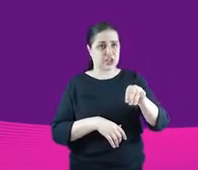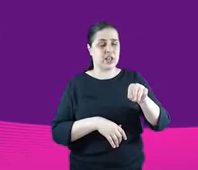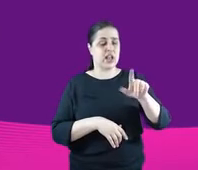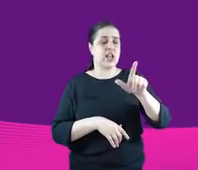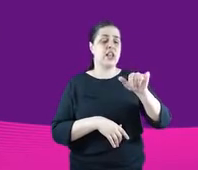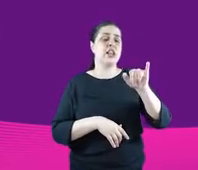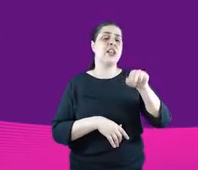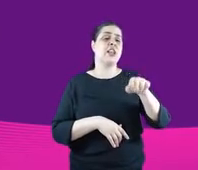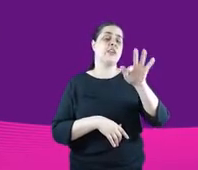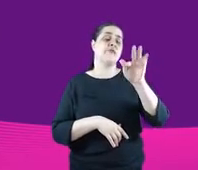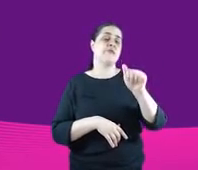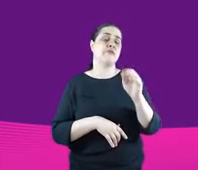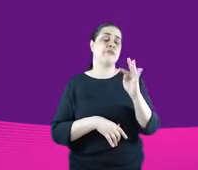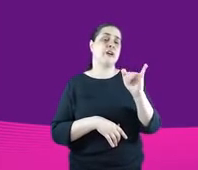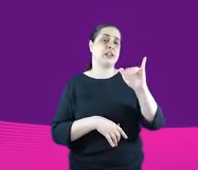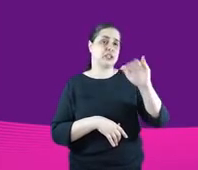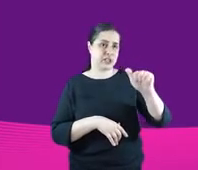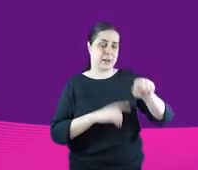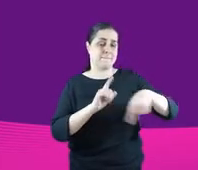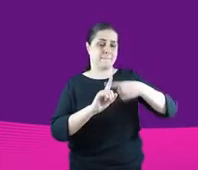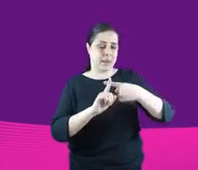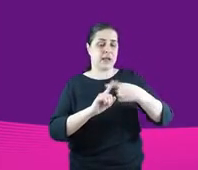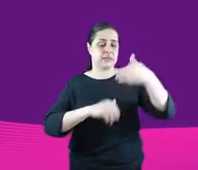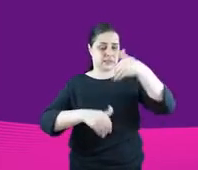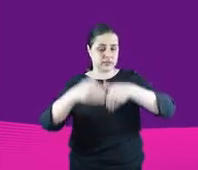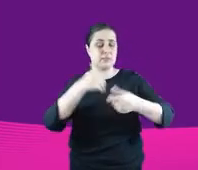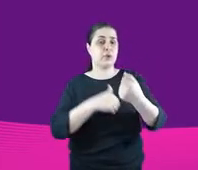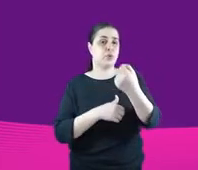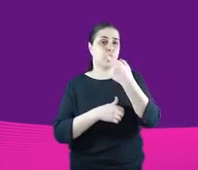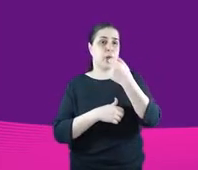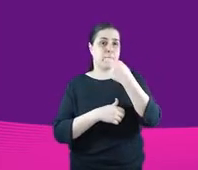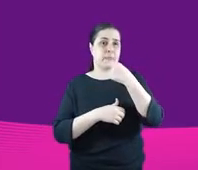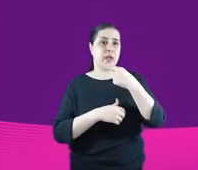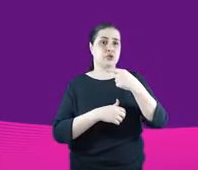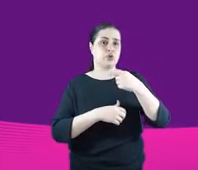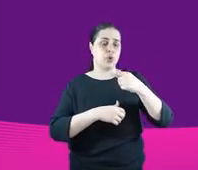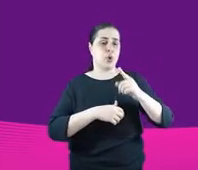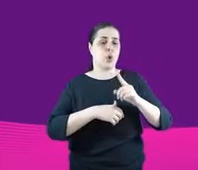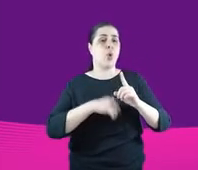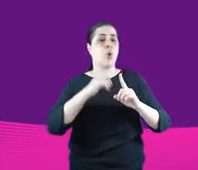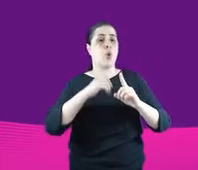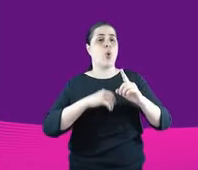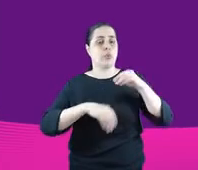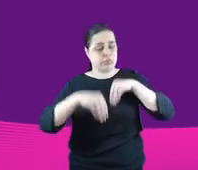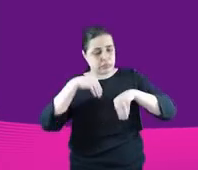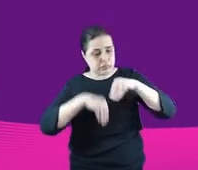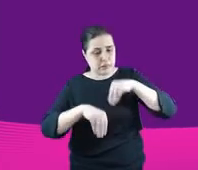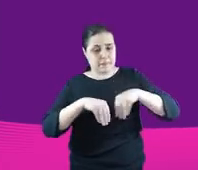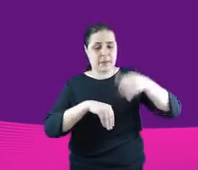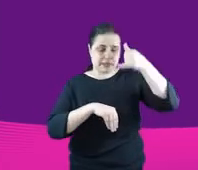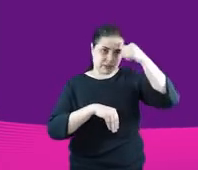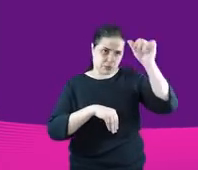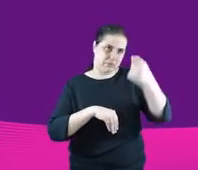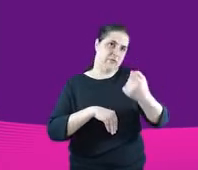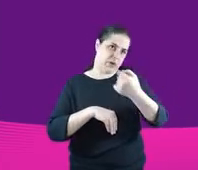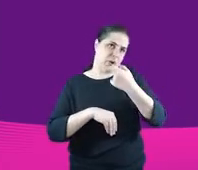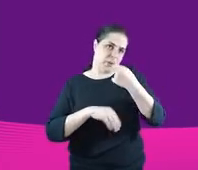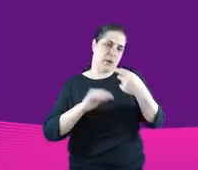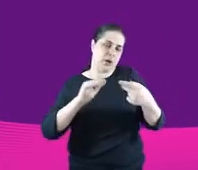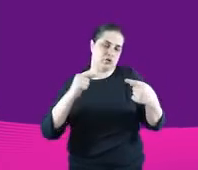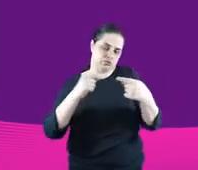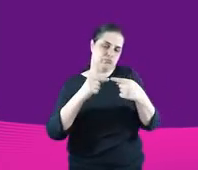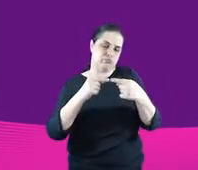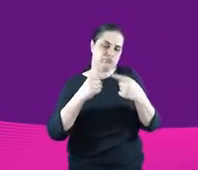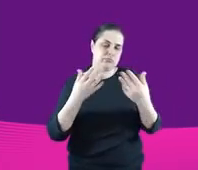com antidepressivos. Sequelas da radioterapia, isso são atualmente é muito mais incomum devido